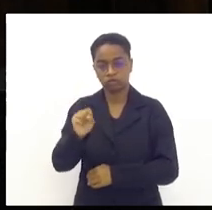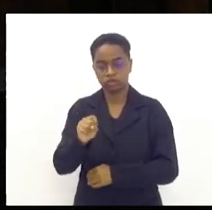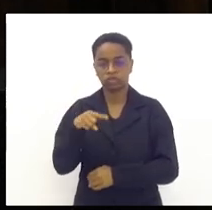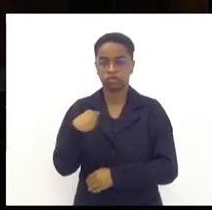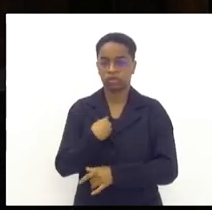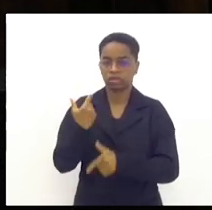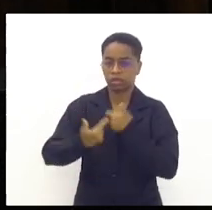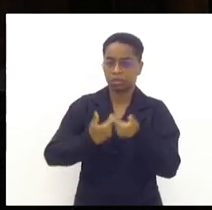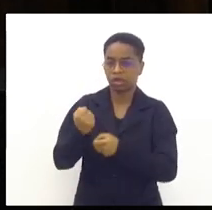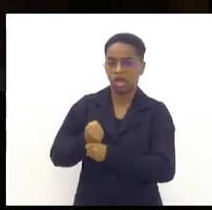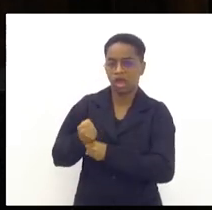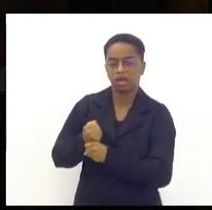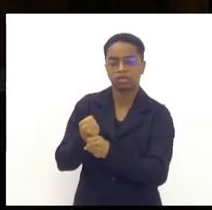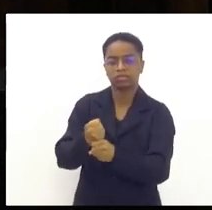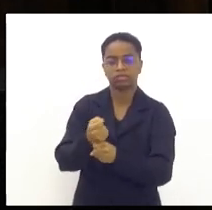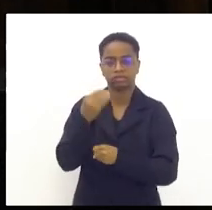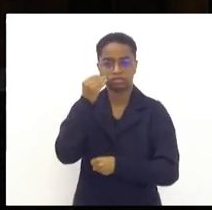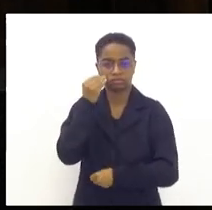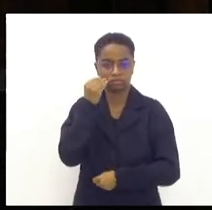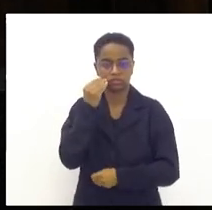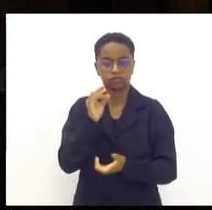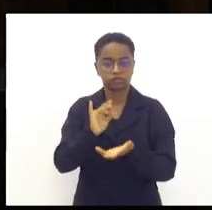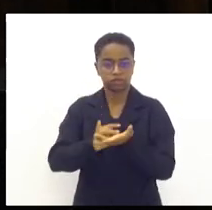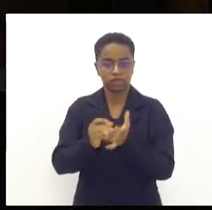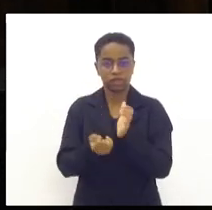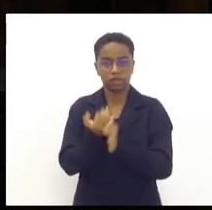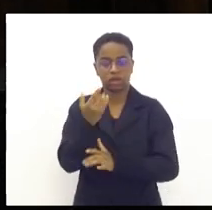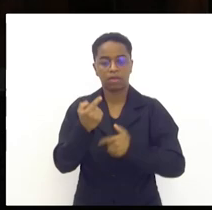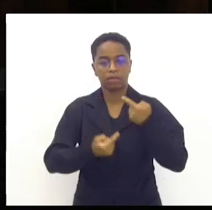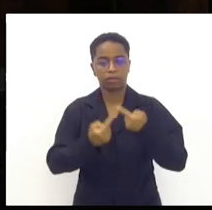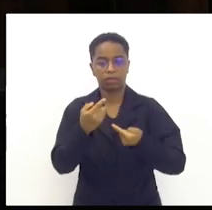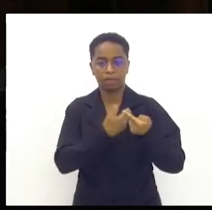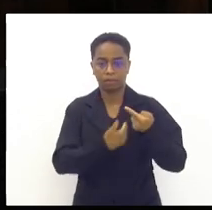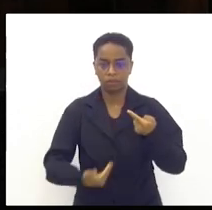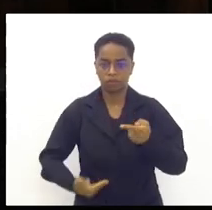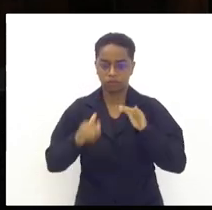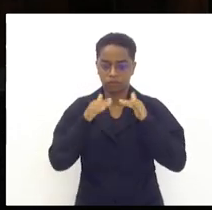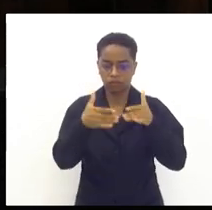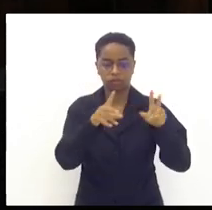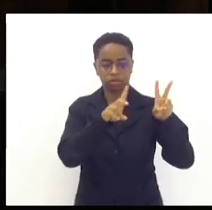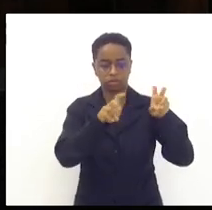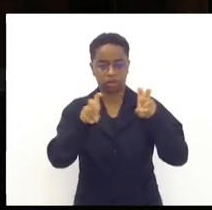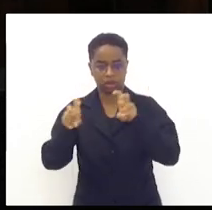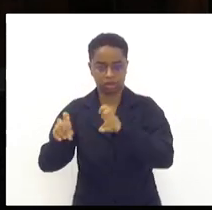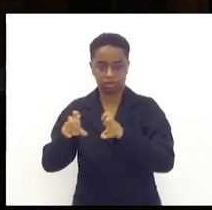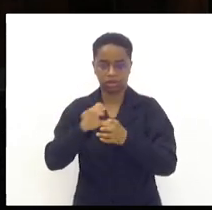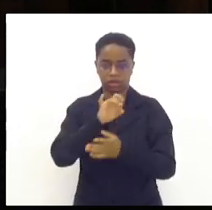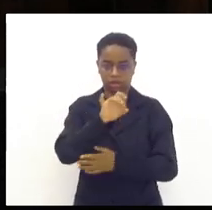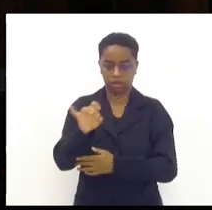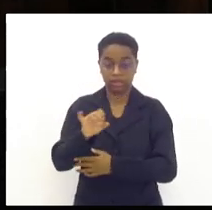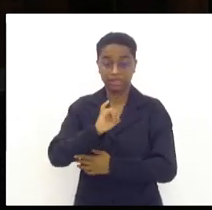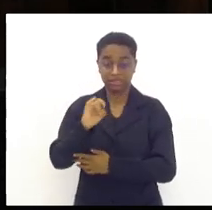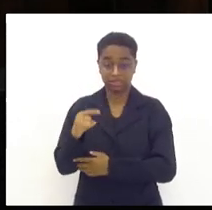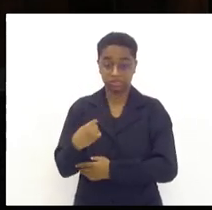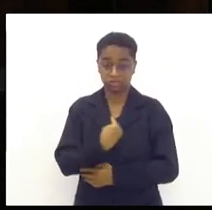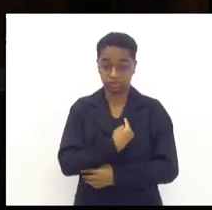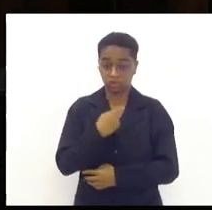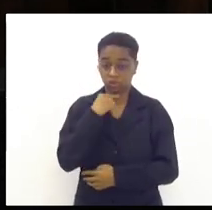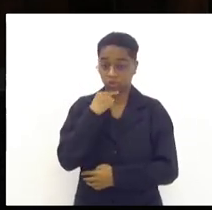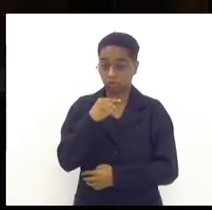fundos pudessem, deputado Tandi, estabelecer uma política pública voltada para cada tema. Se não tivermos